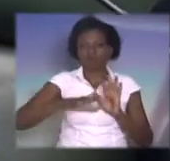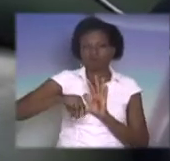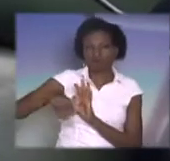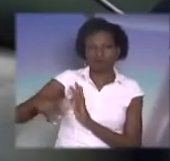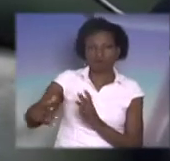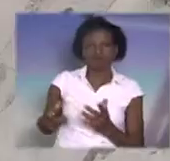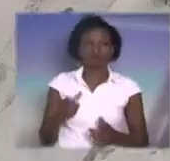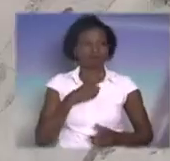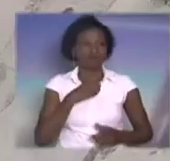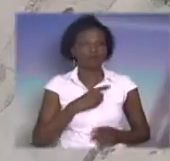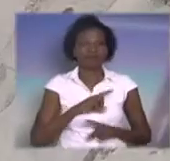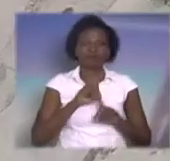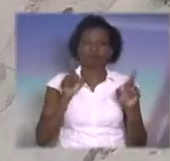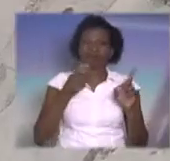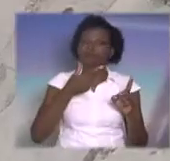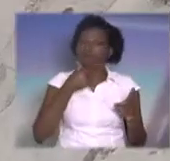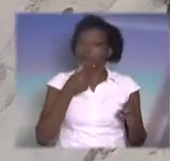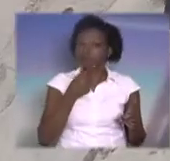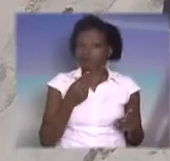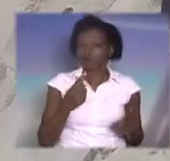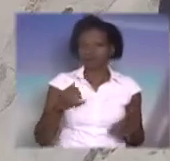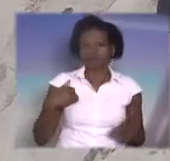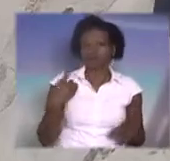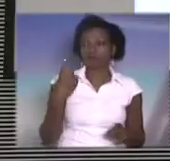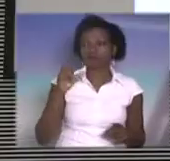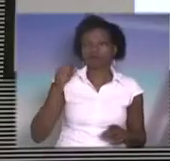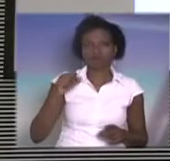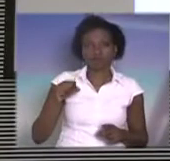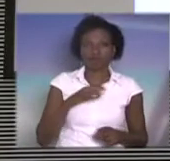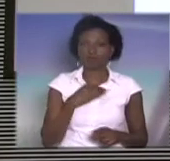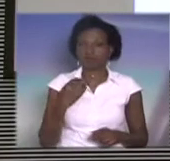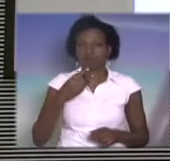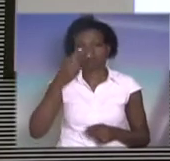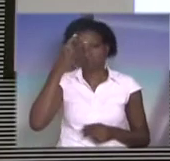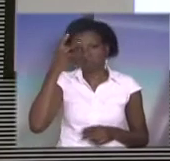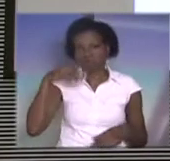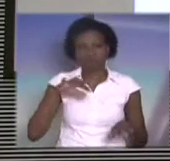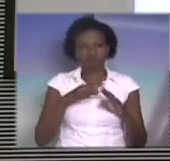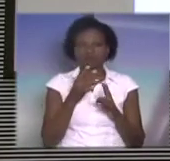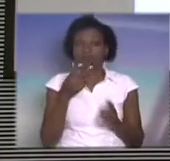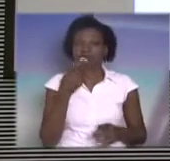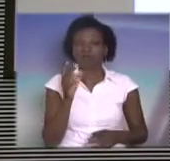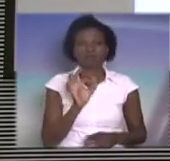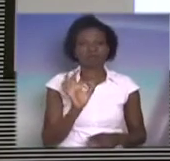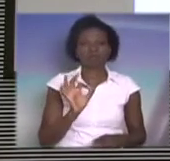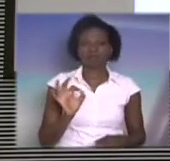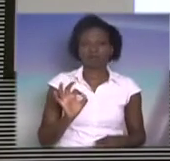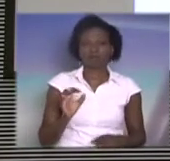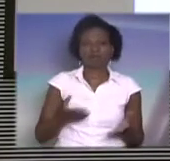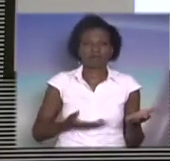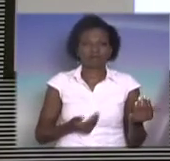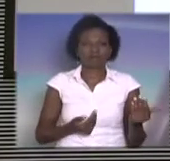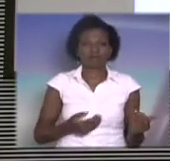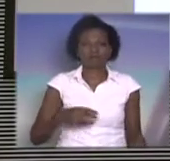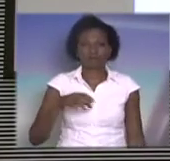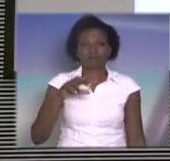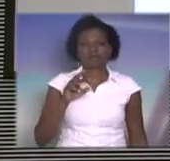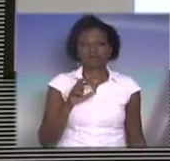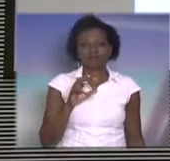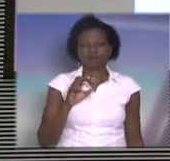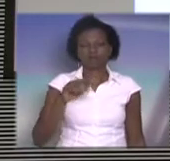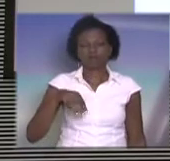18 anos, ninguém quer saber. Esse jovem se chamava Mário Cosel Filho, 18 anos, prestava o serviço